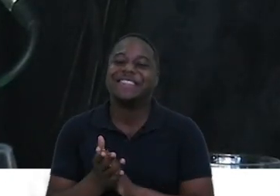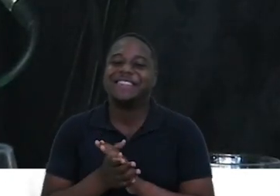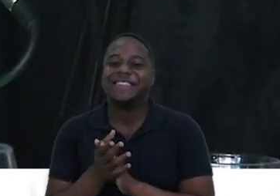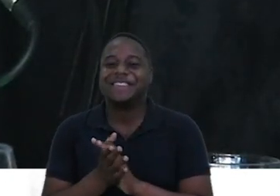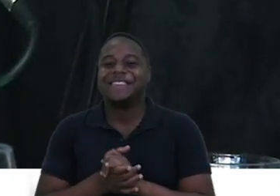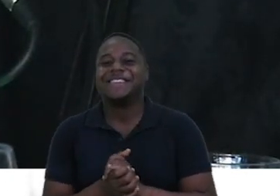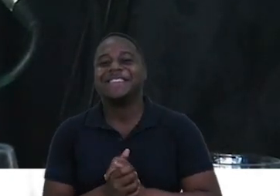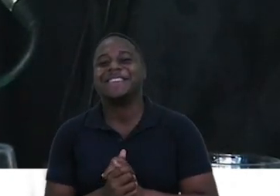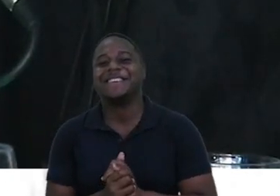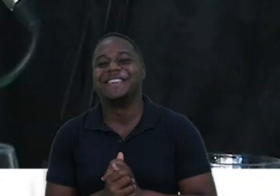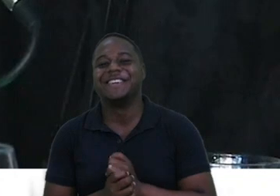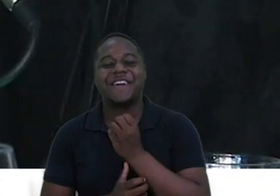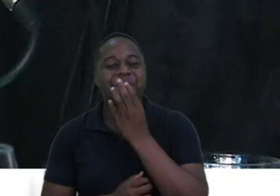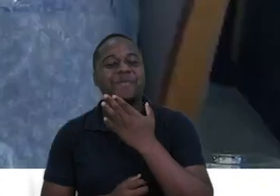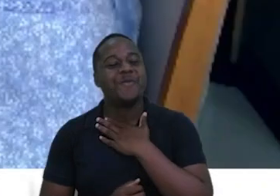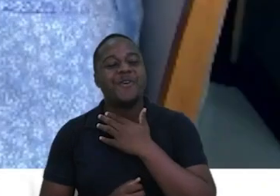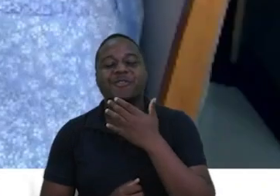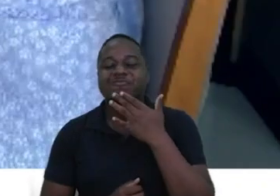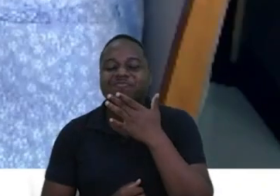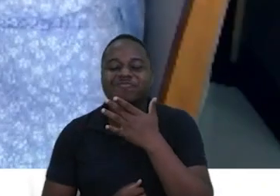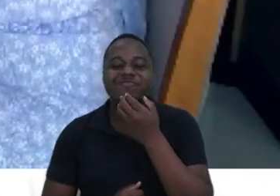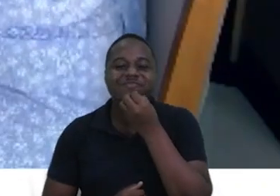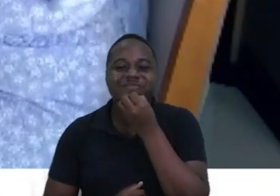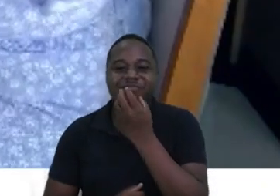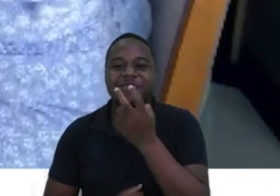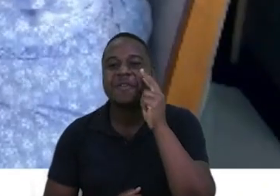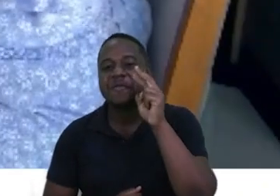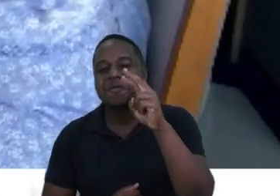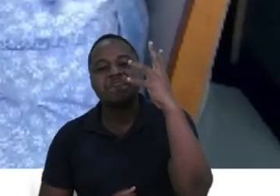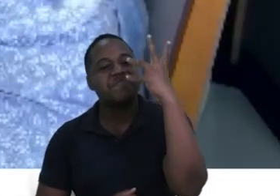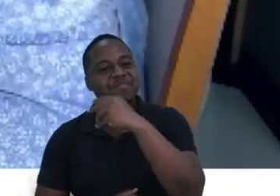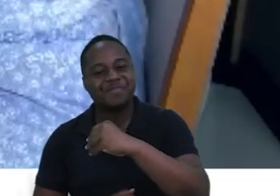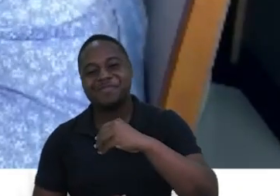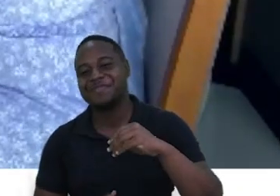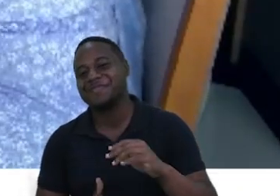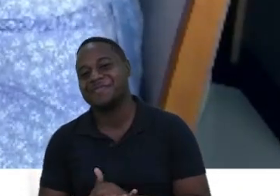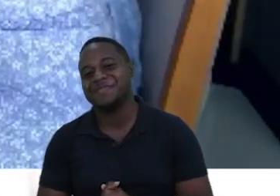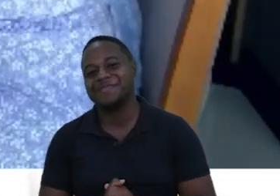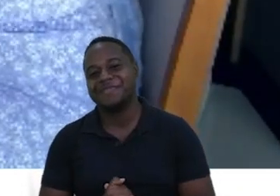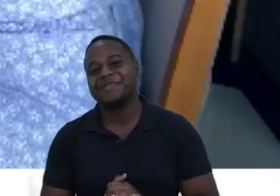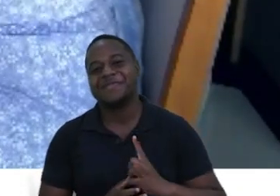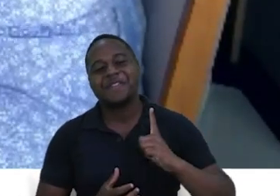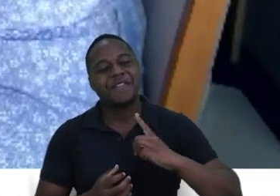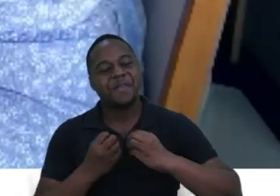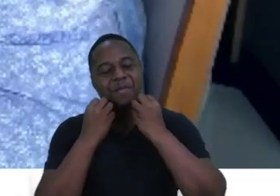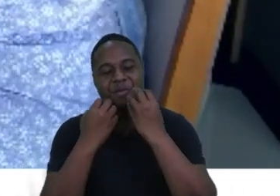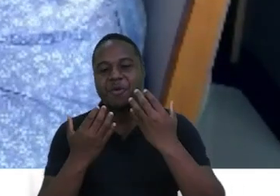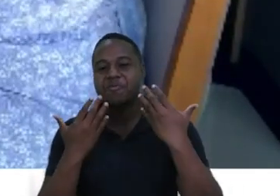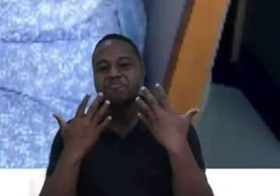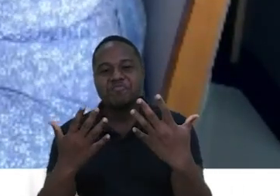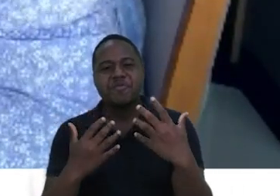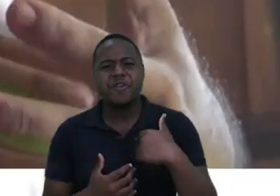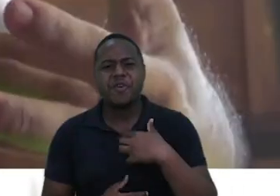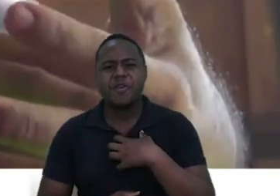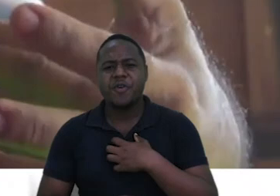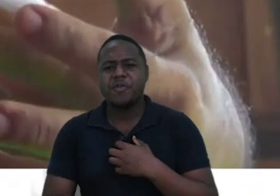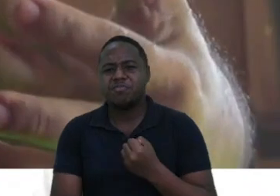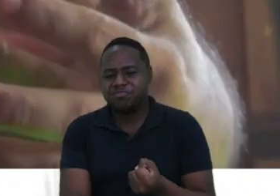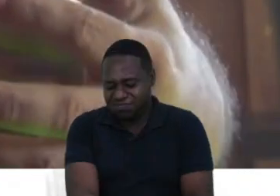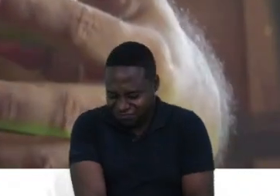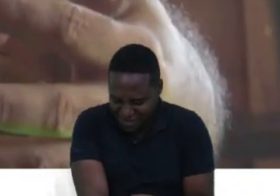irmão. Ai, ai, que delícia. Massa, viu? Que bacana isso aí. Linda demais. Energia contagiante, sabe? Penetra